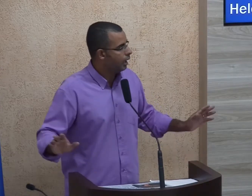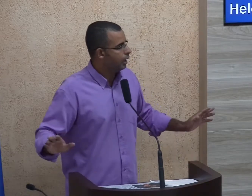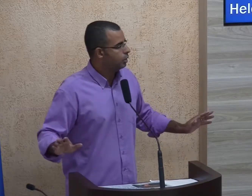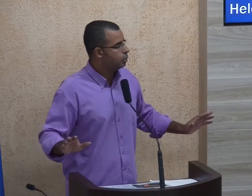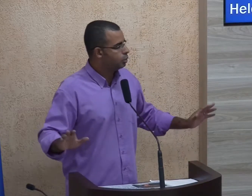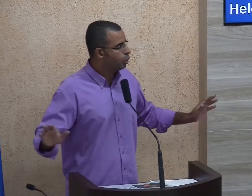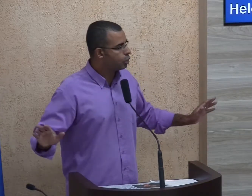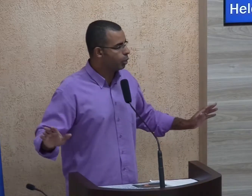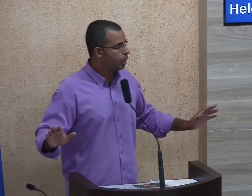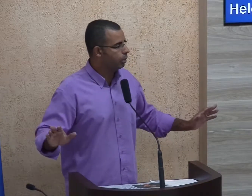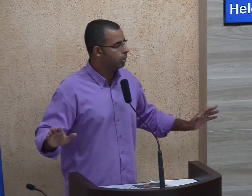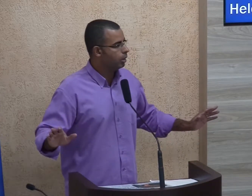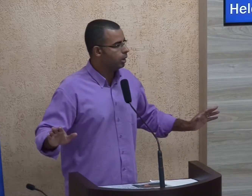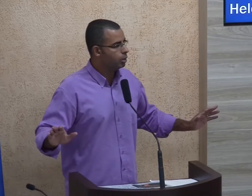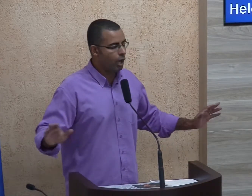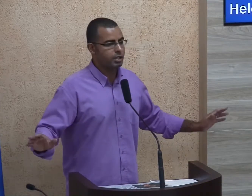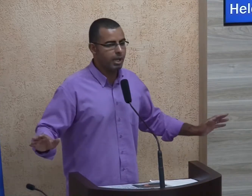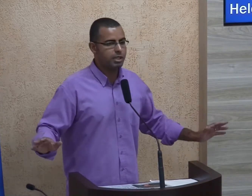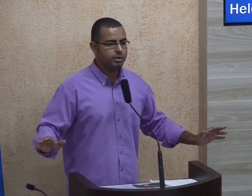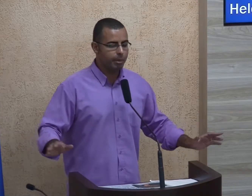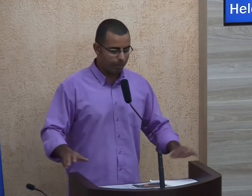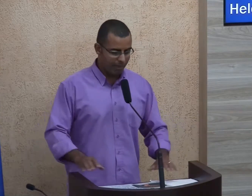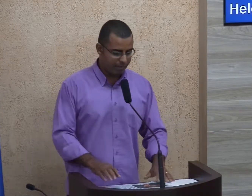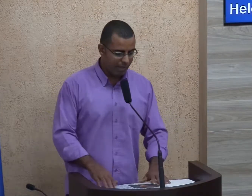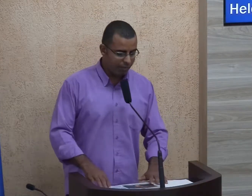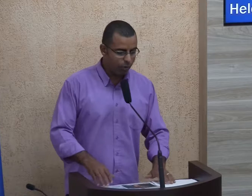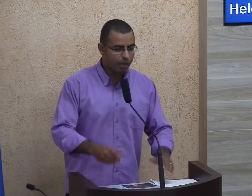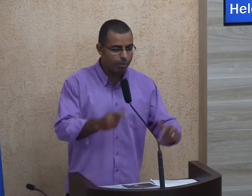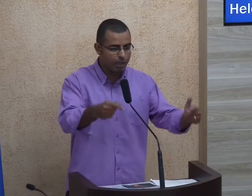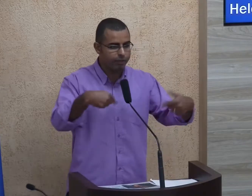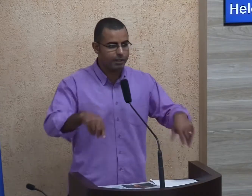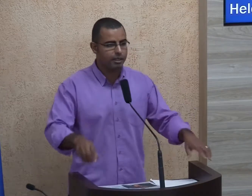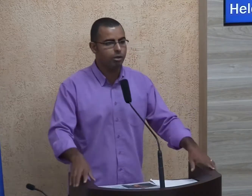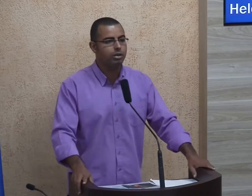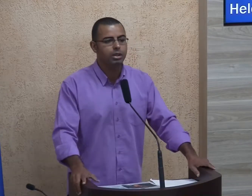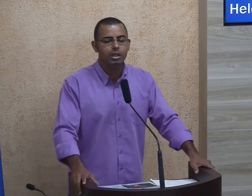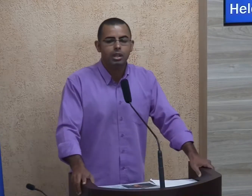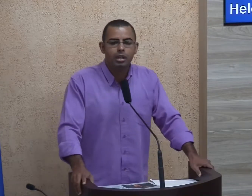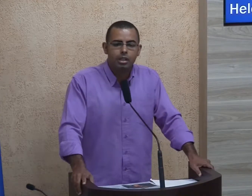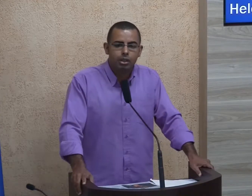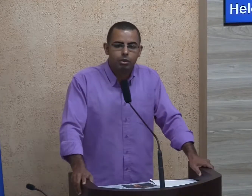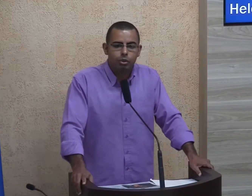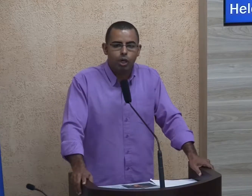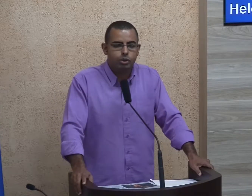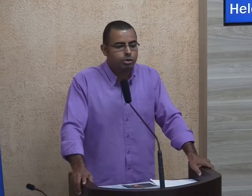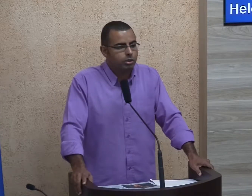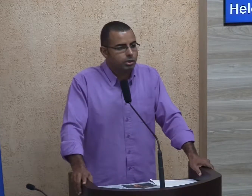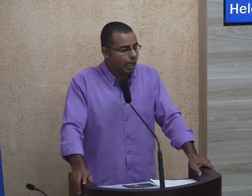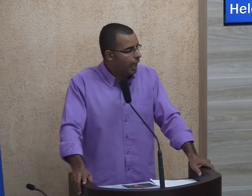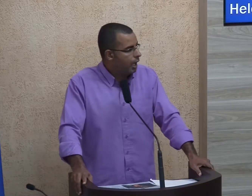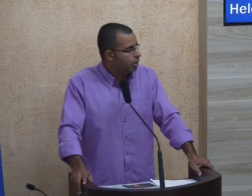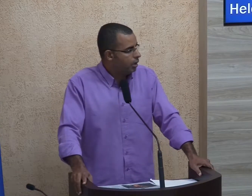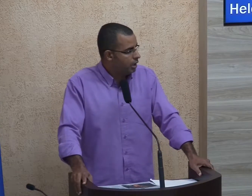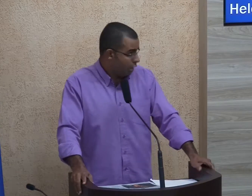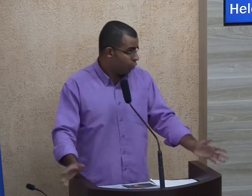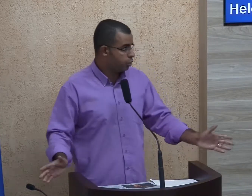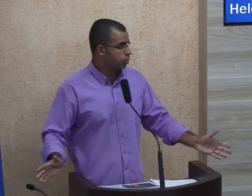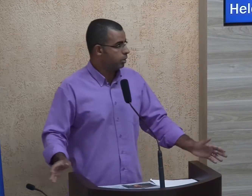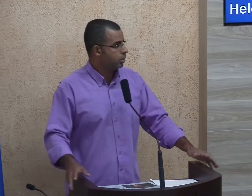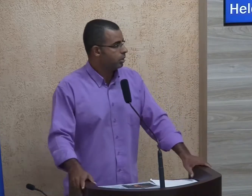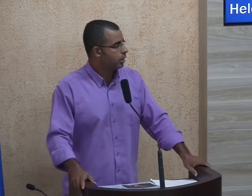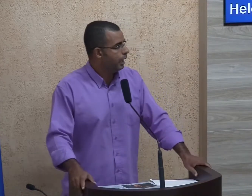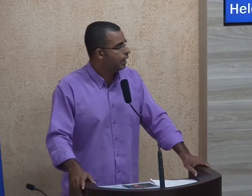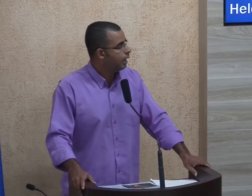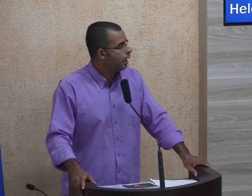porque tudo subiu. Nós mesmos, semana passada, votamos a inflação do nosso salário, e é